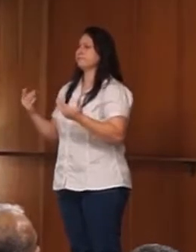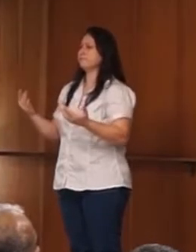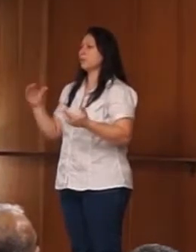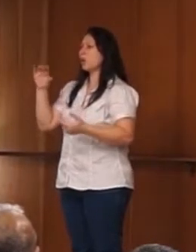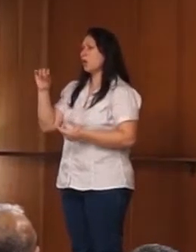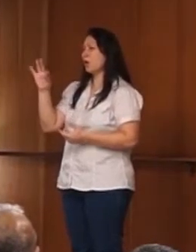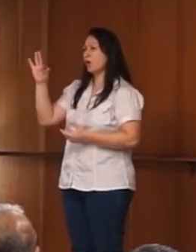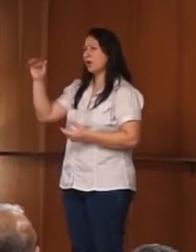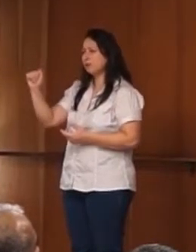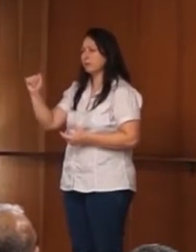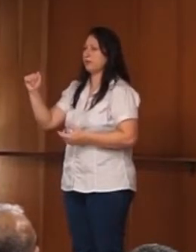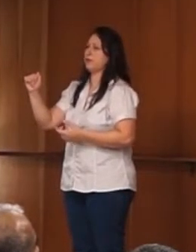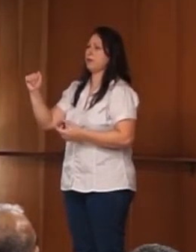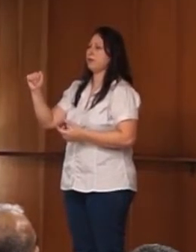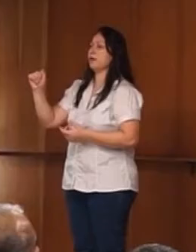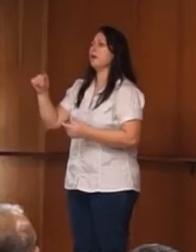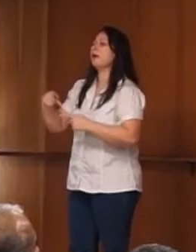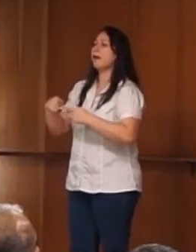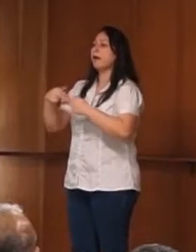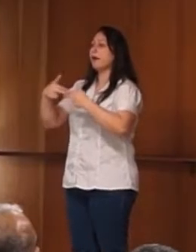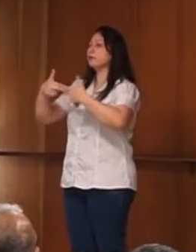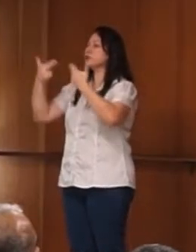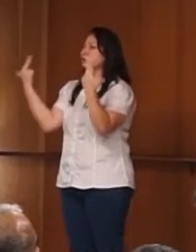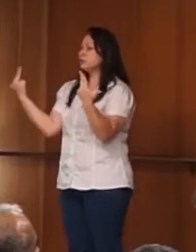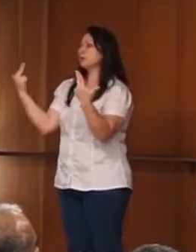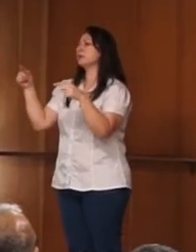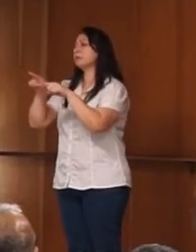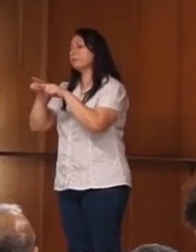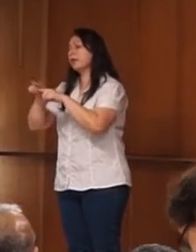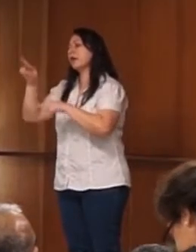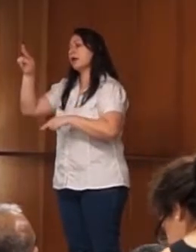das cotas étnicas ou raciais, no modelo que a Ana Paula colocou.